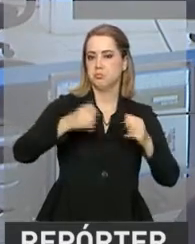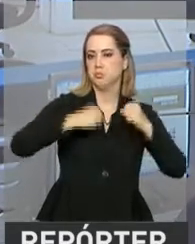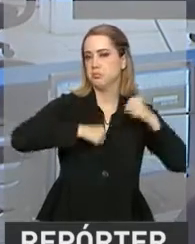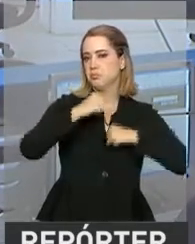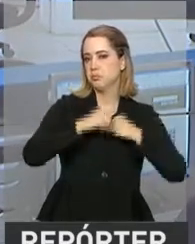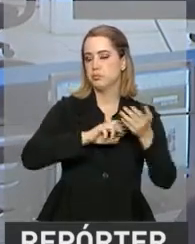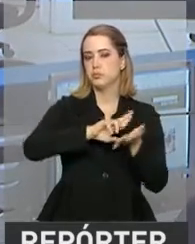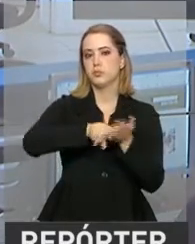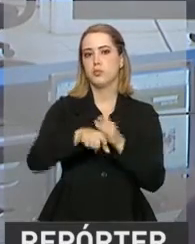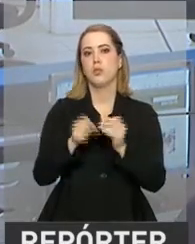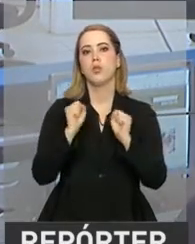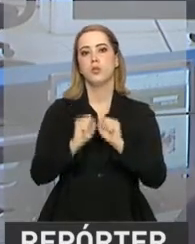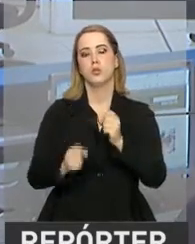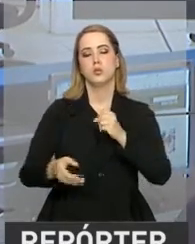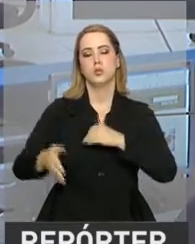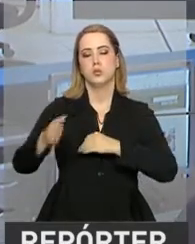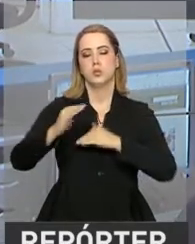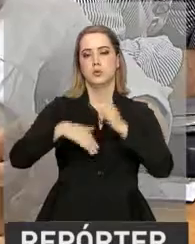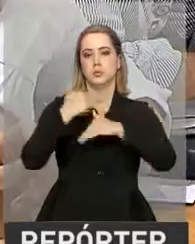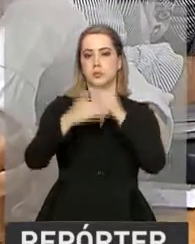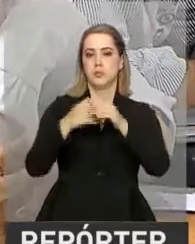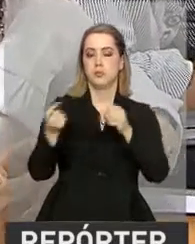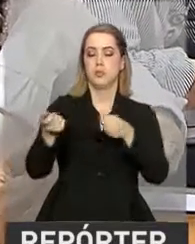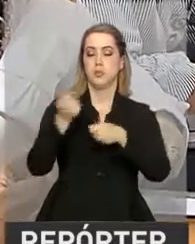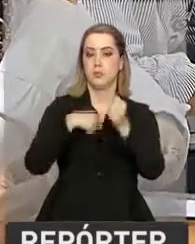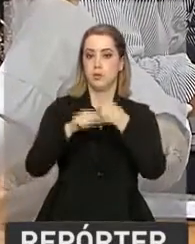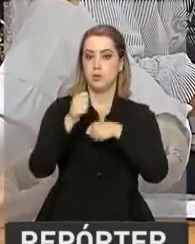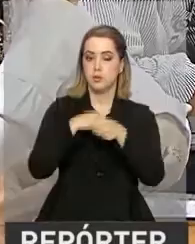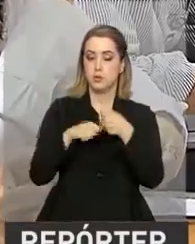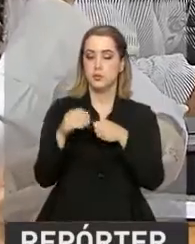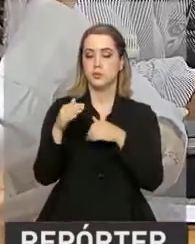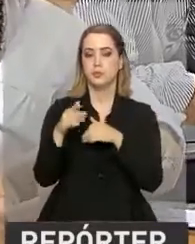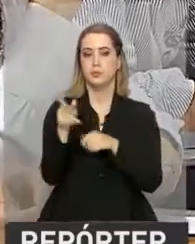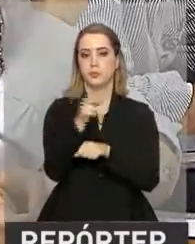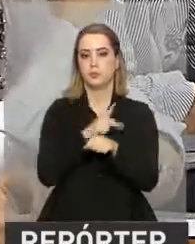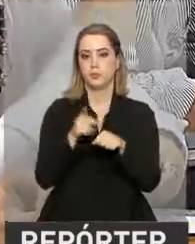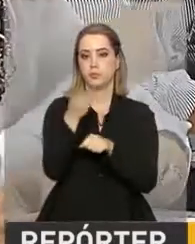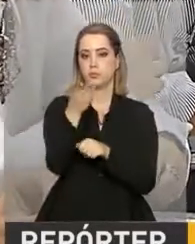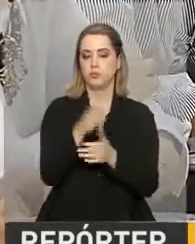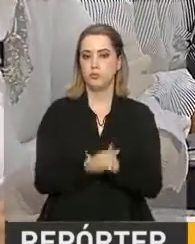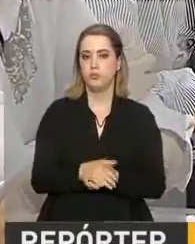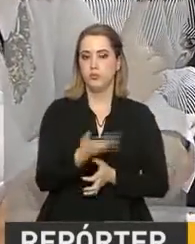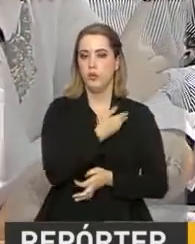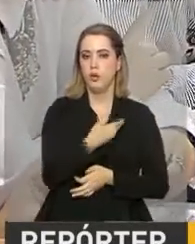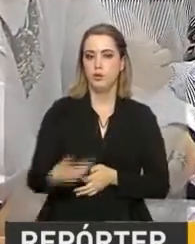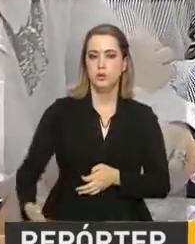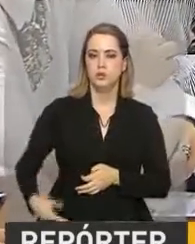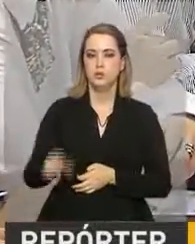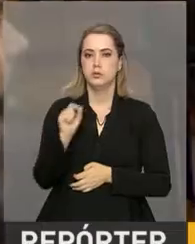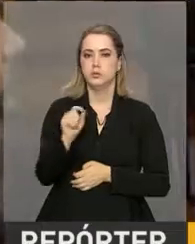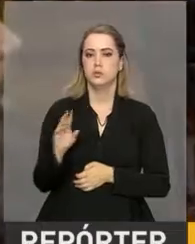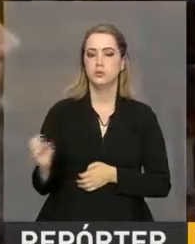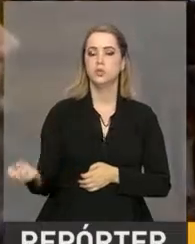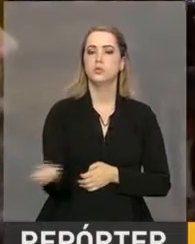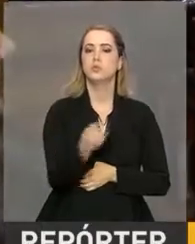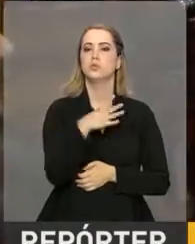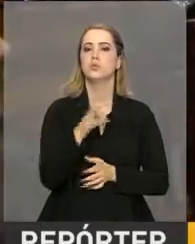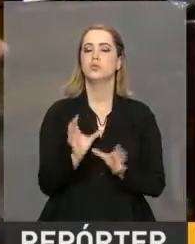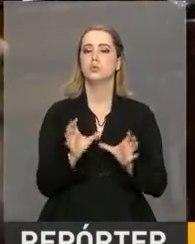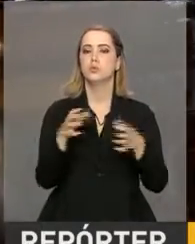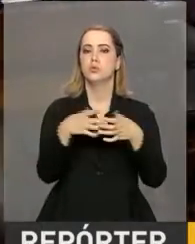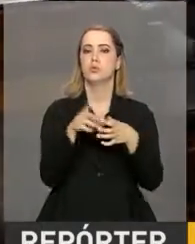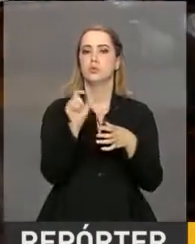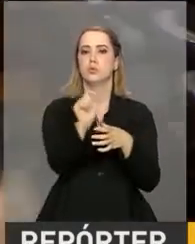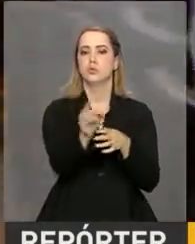na retomada do crescimento do país. O governo federal vai coordenar o novo fórum e discutir questões